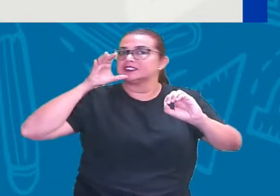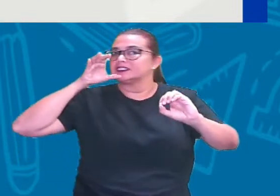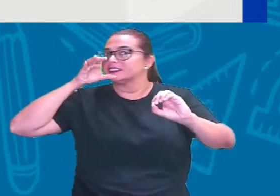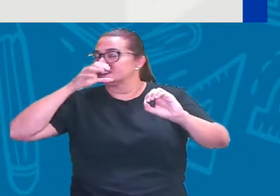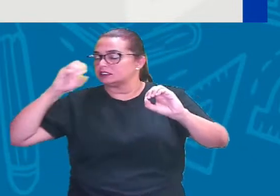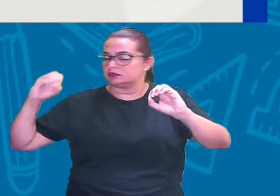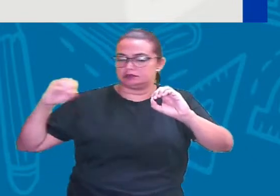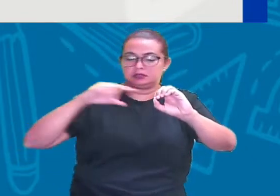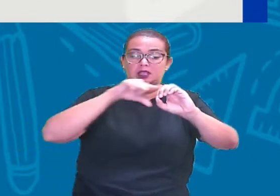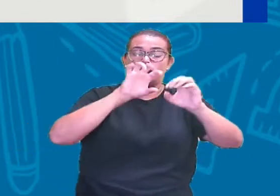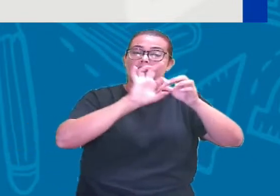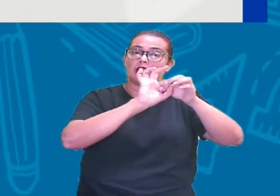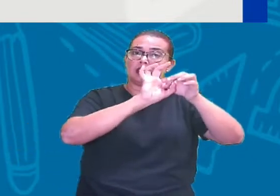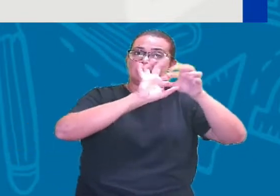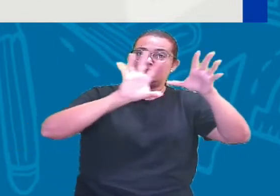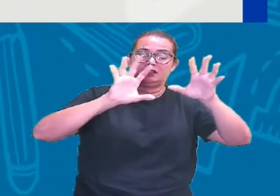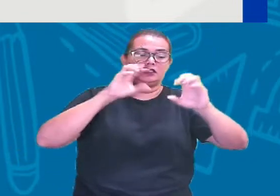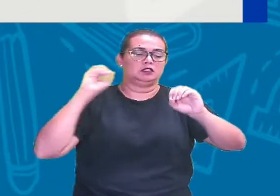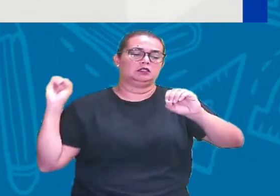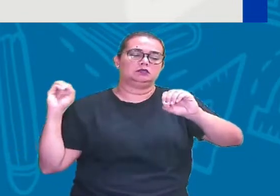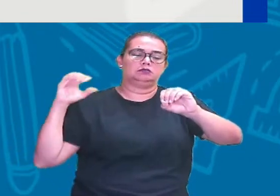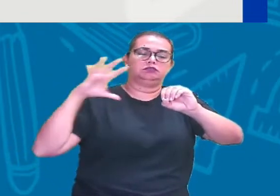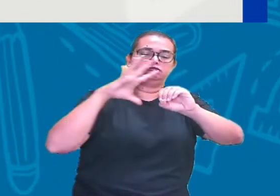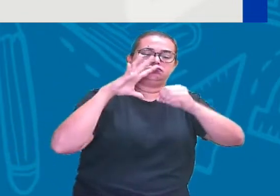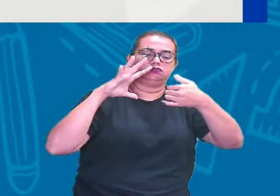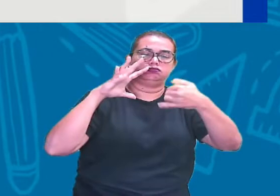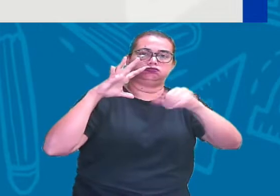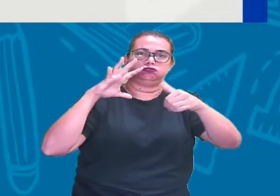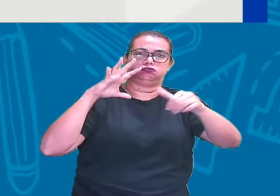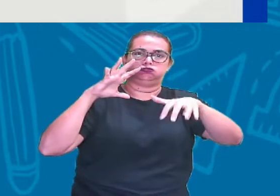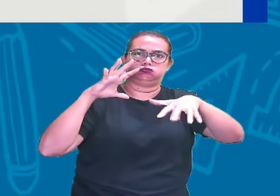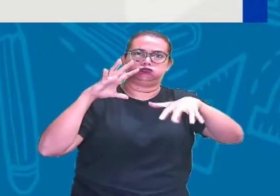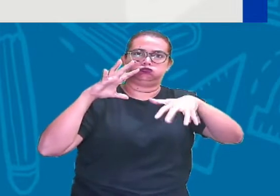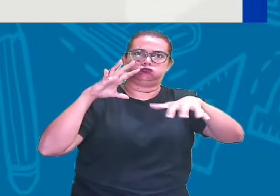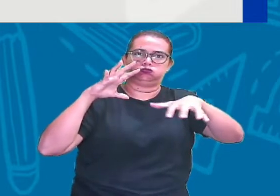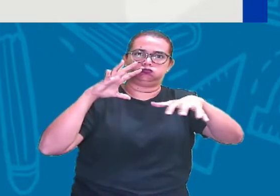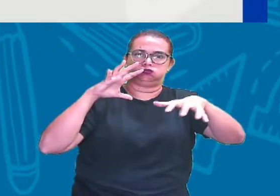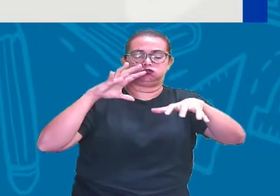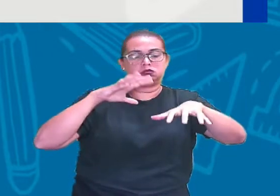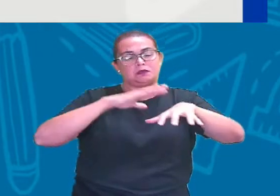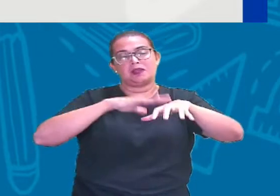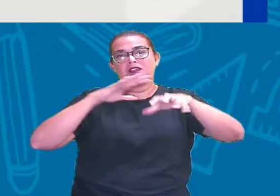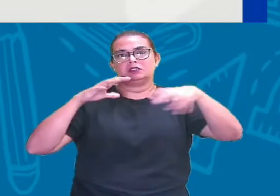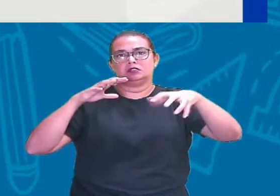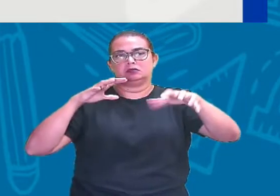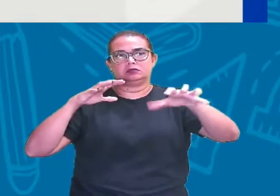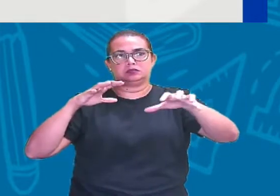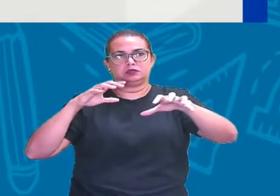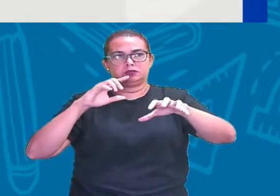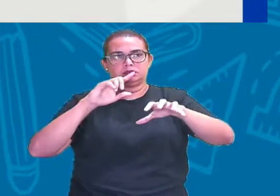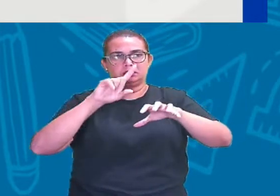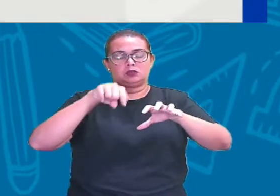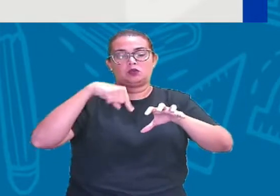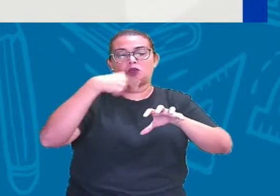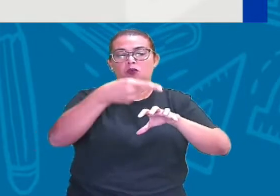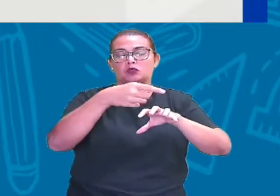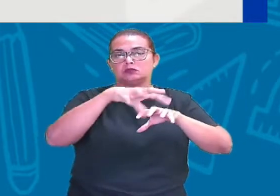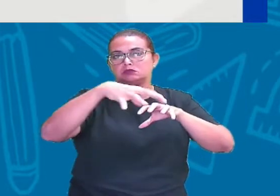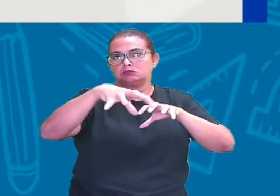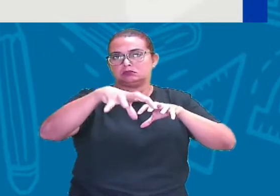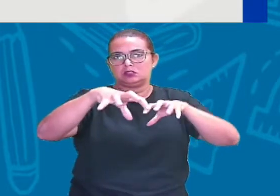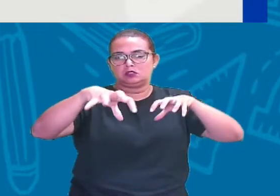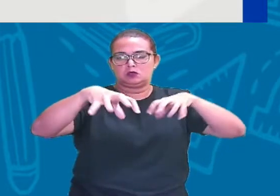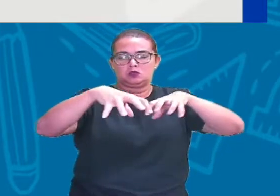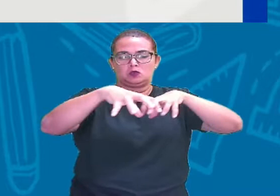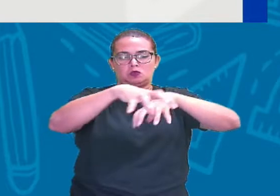livres, tá, passam a vibrar, mas transmitindo essa energia para um átomo vizinho. Observa